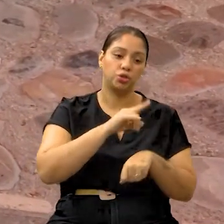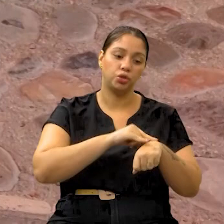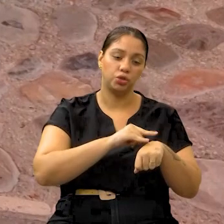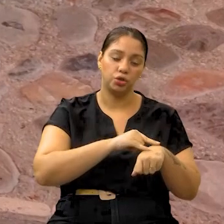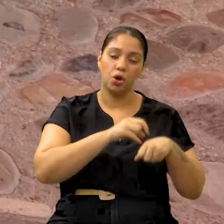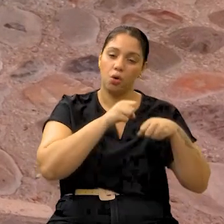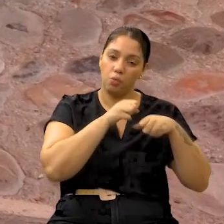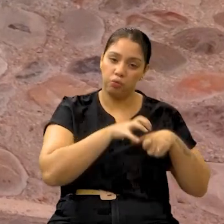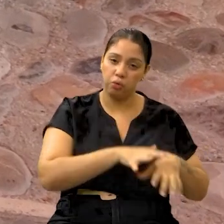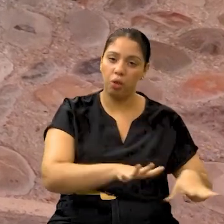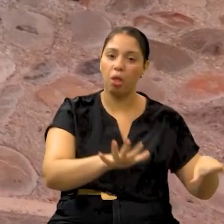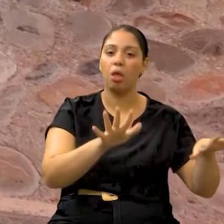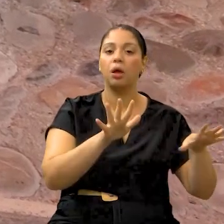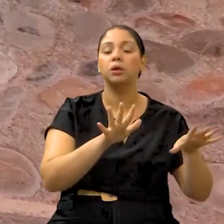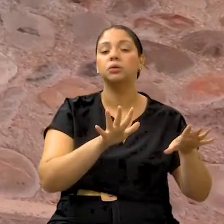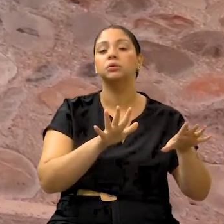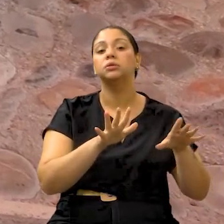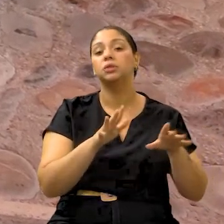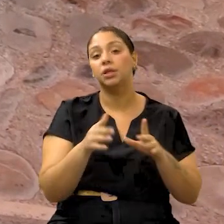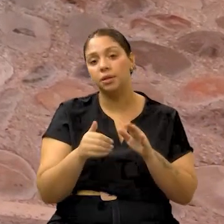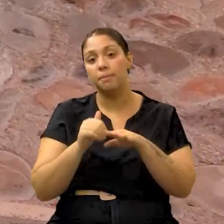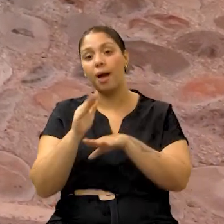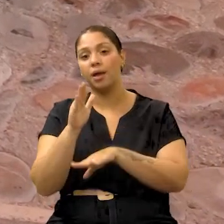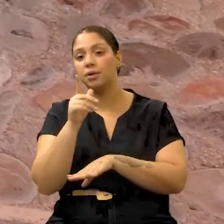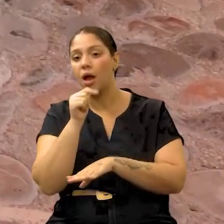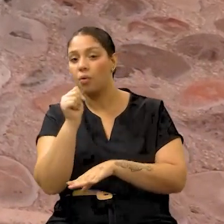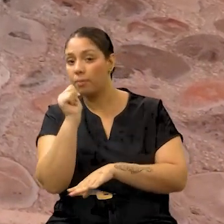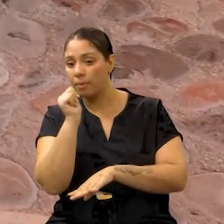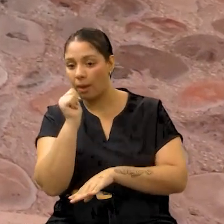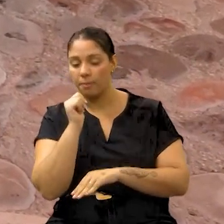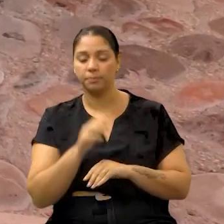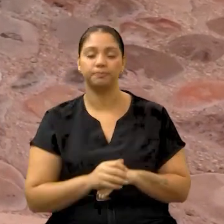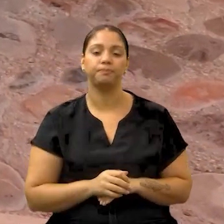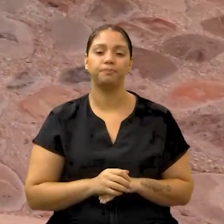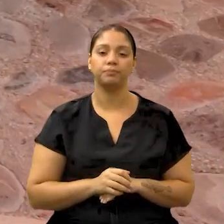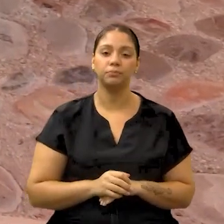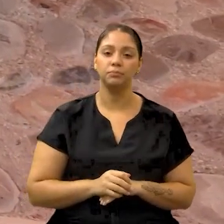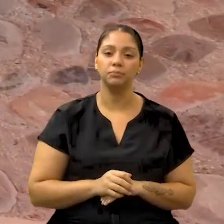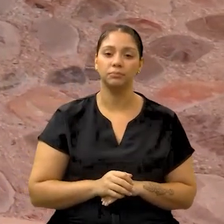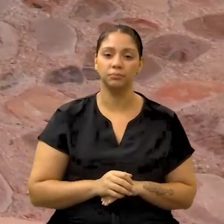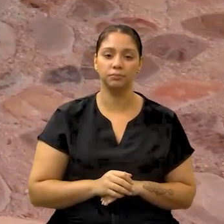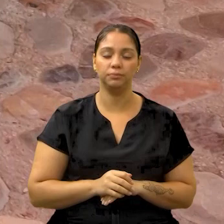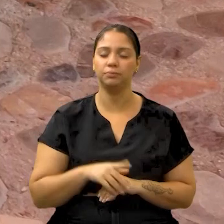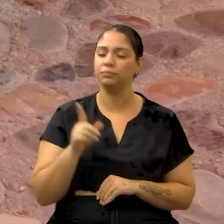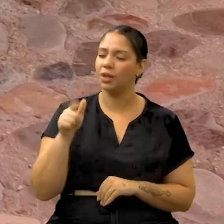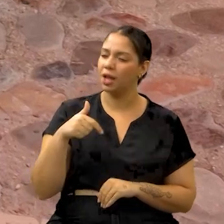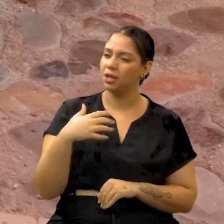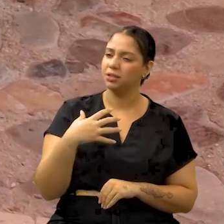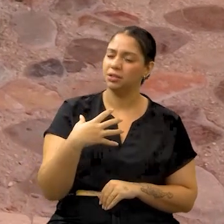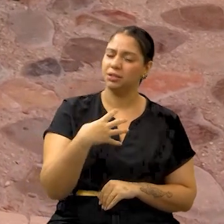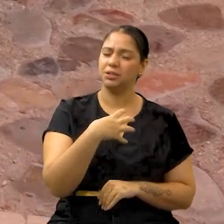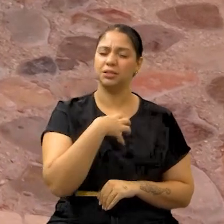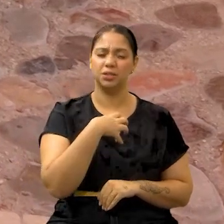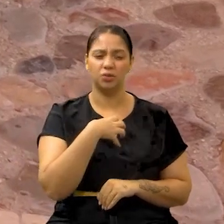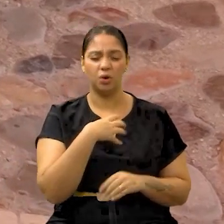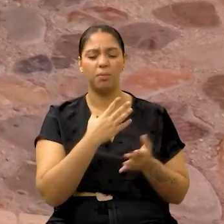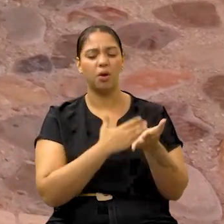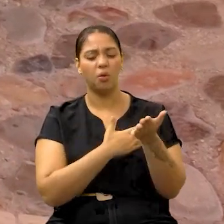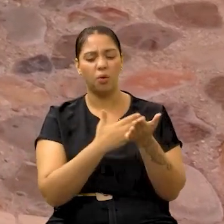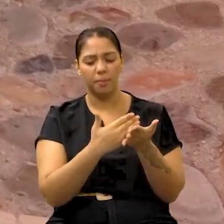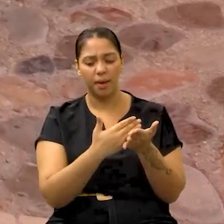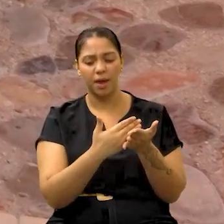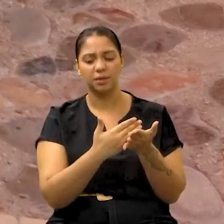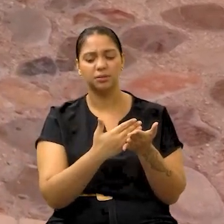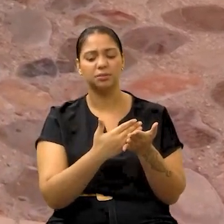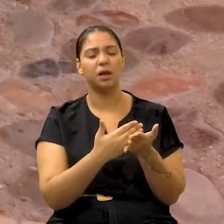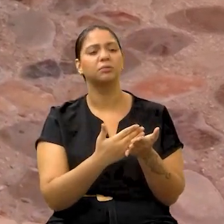o aumento da ingestão de água. E são sintomas que começam a aparecer mais na velhice do animal, é isso? A